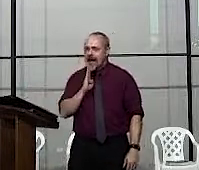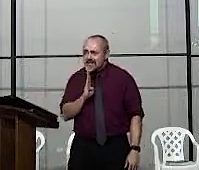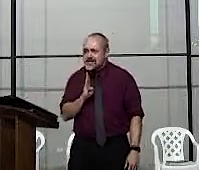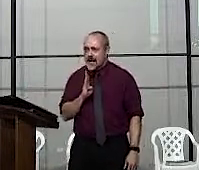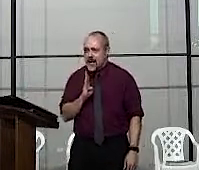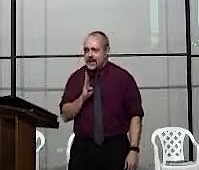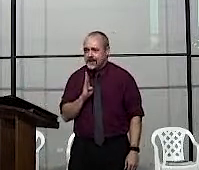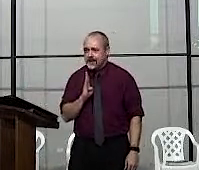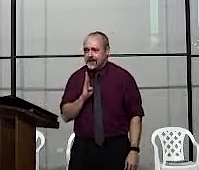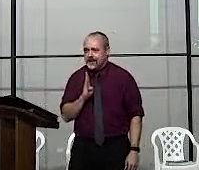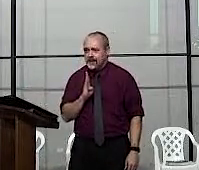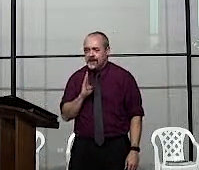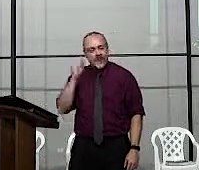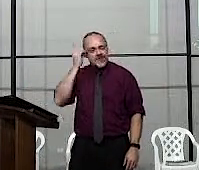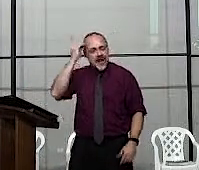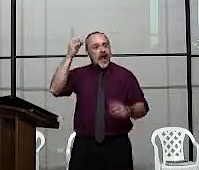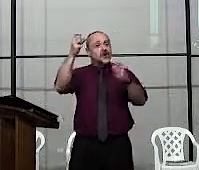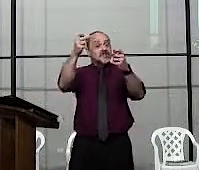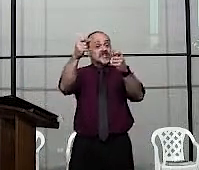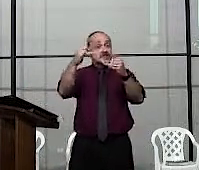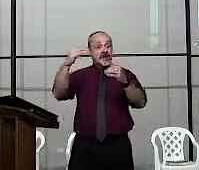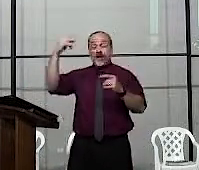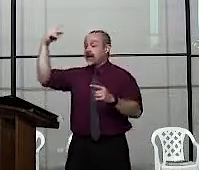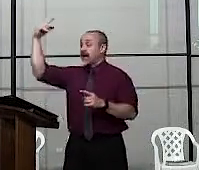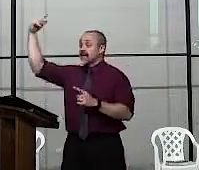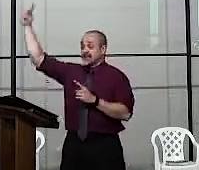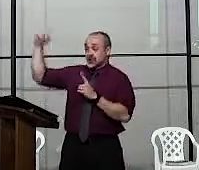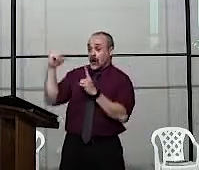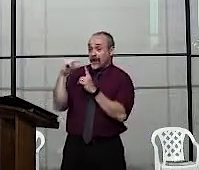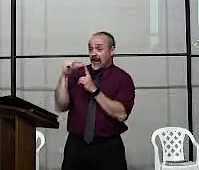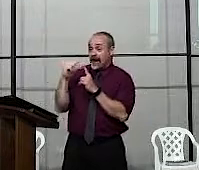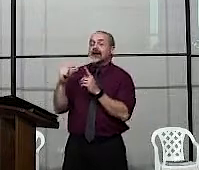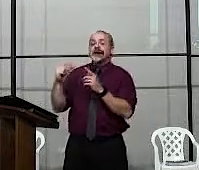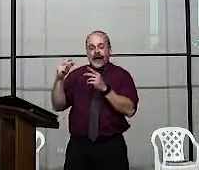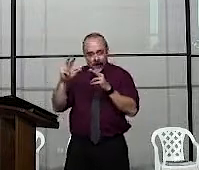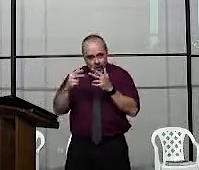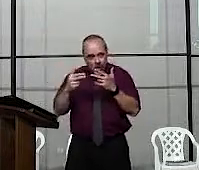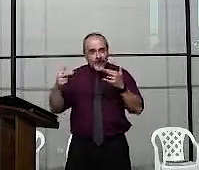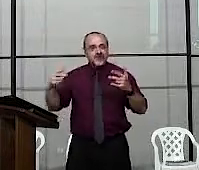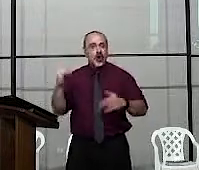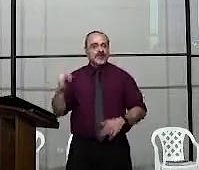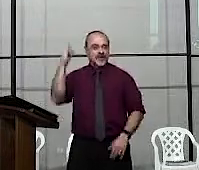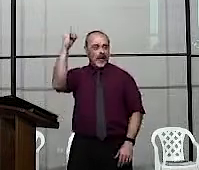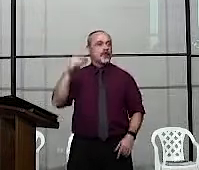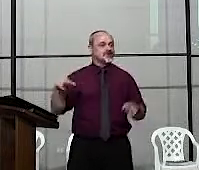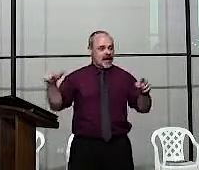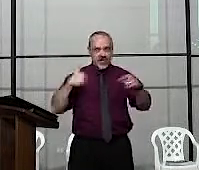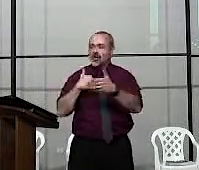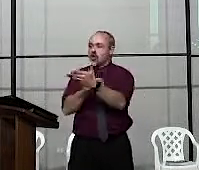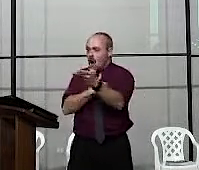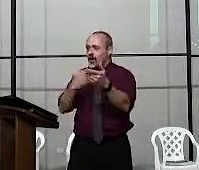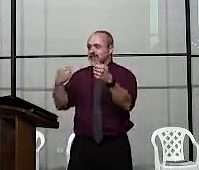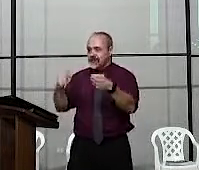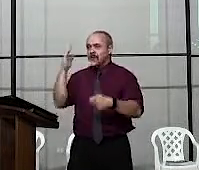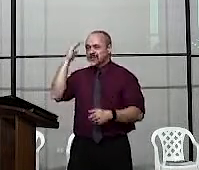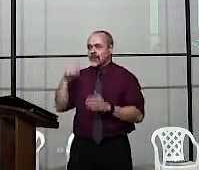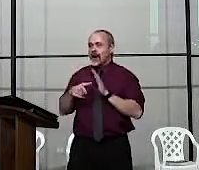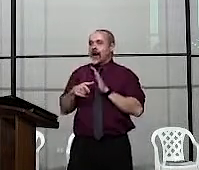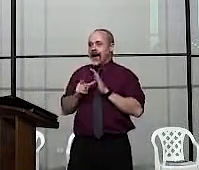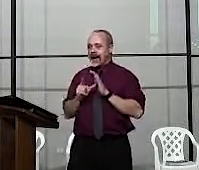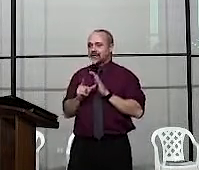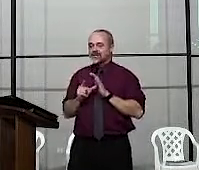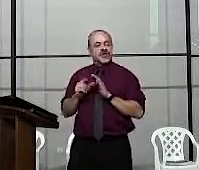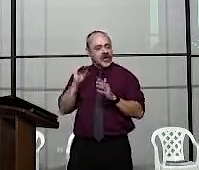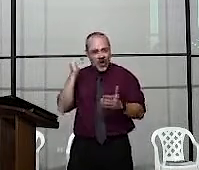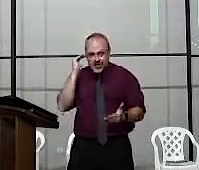de graça. Mas Deus explica na sua palavra algumas coisas importantes que nós devemos